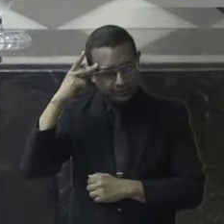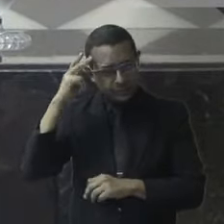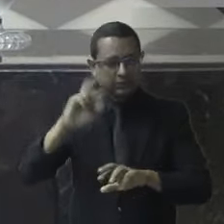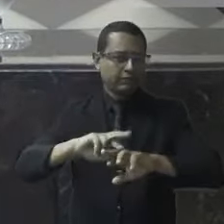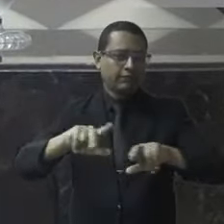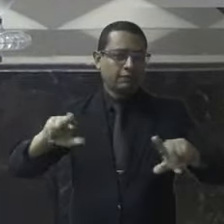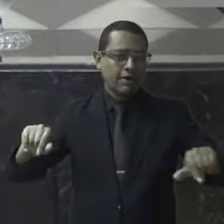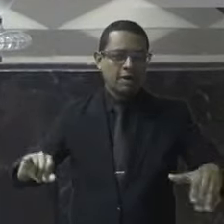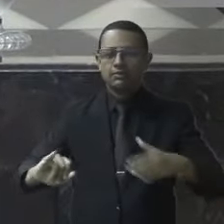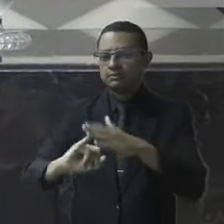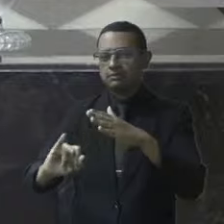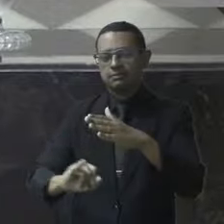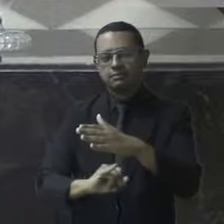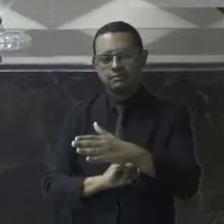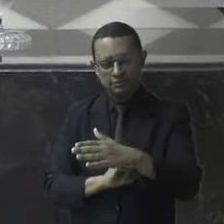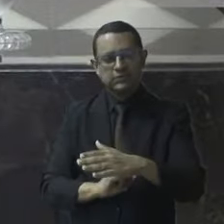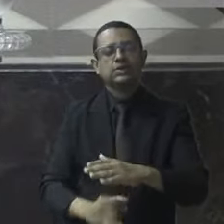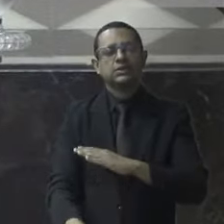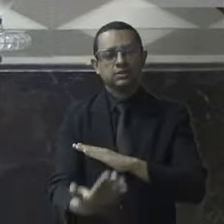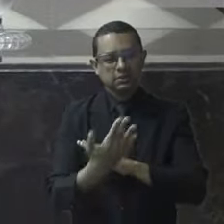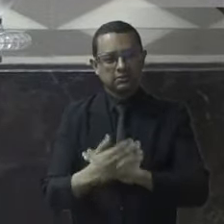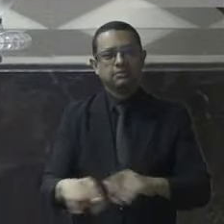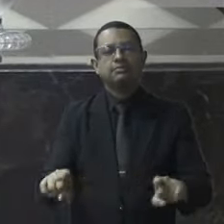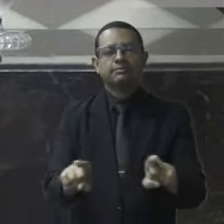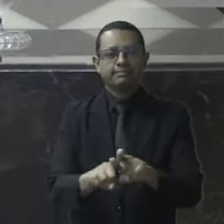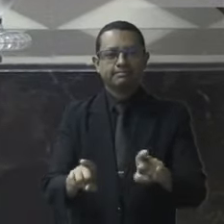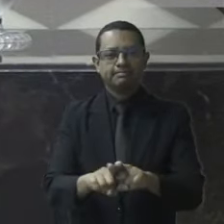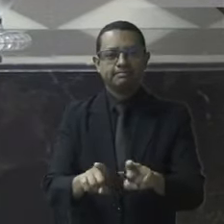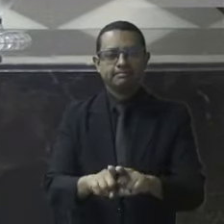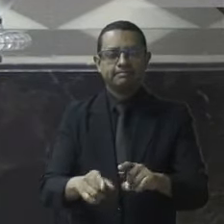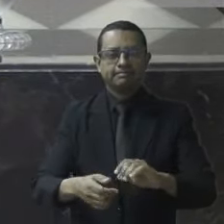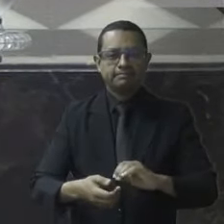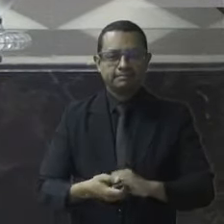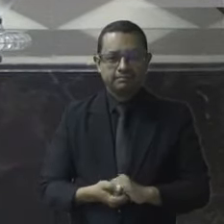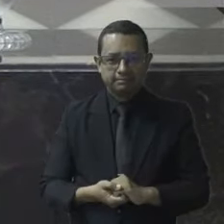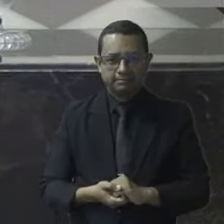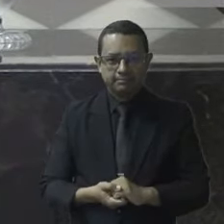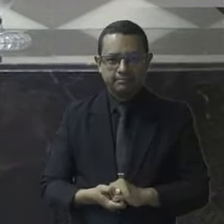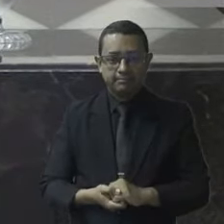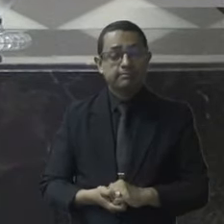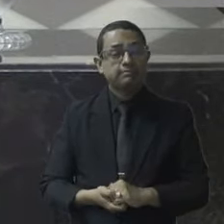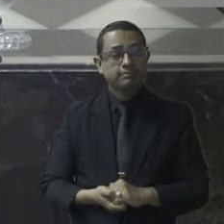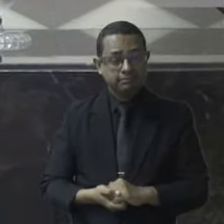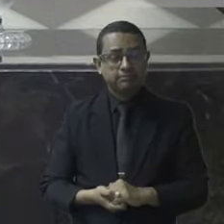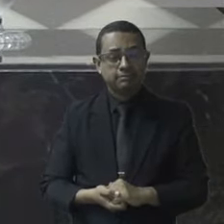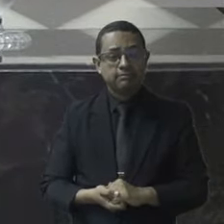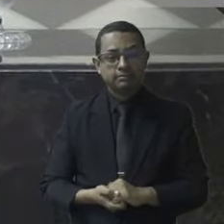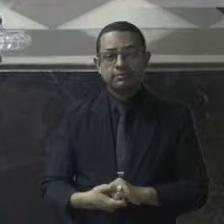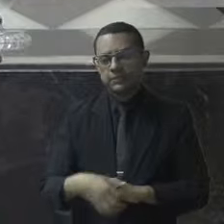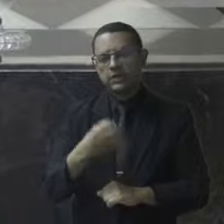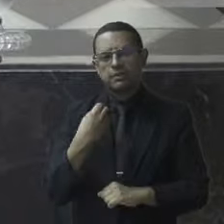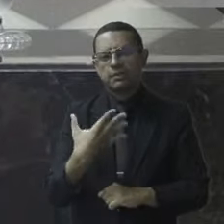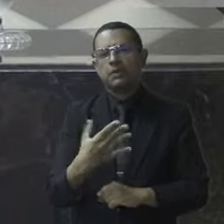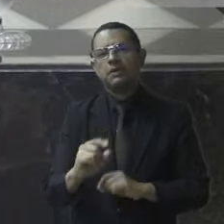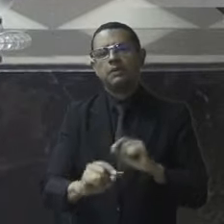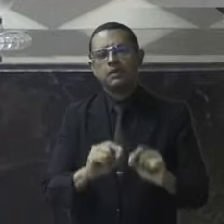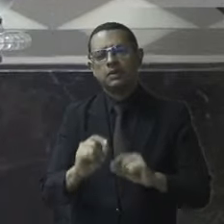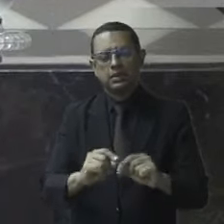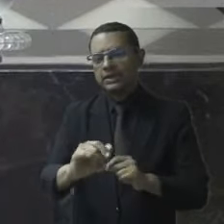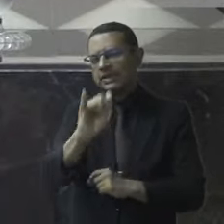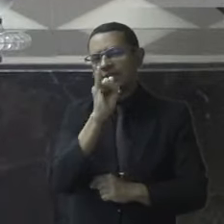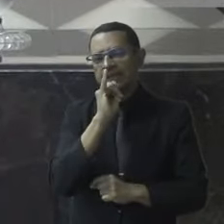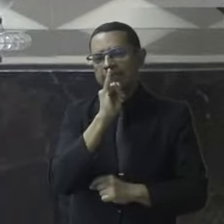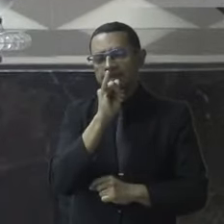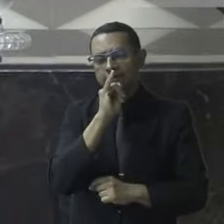as instituições que nos ajudaram. E é interessante a gente citar, por